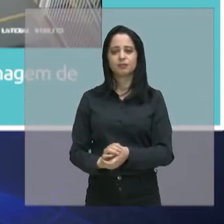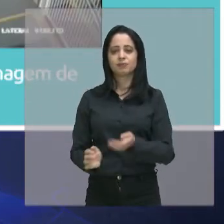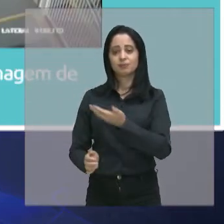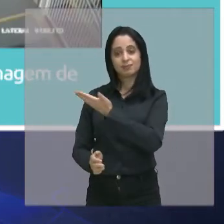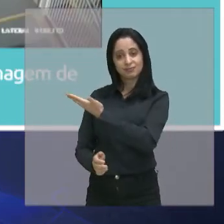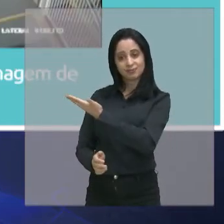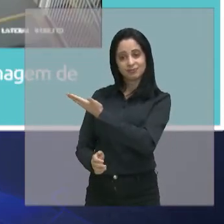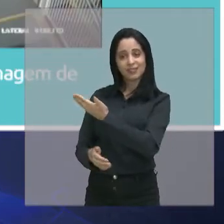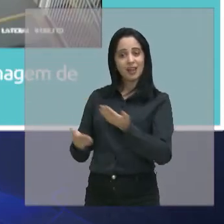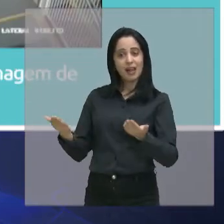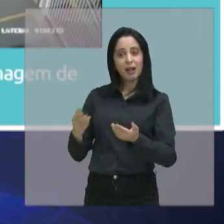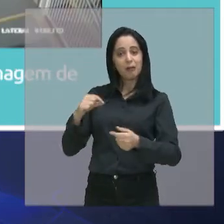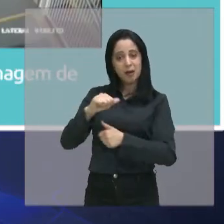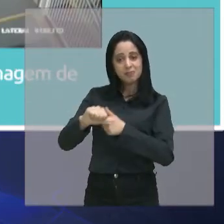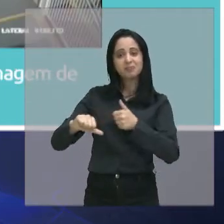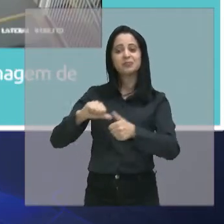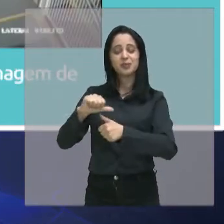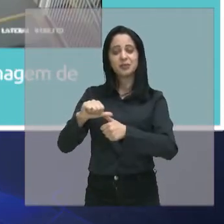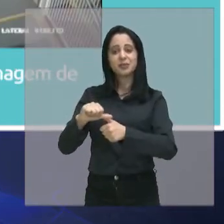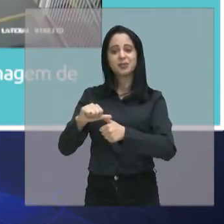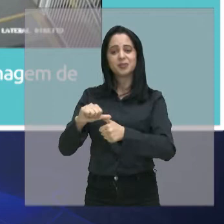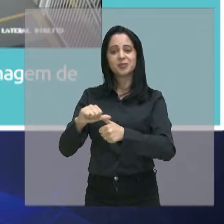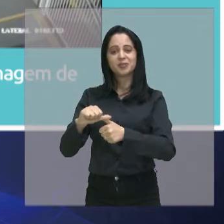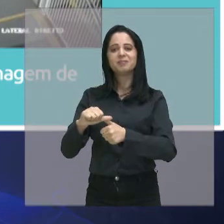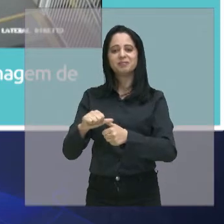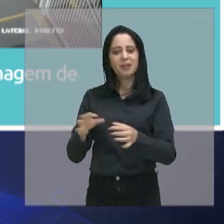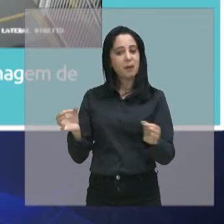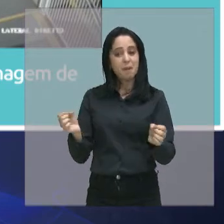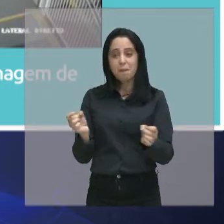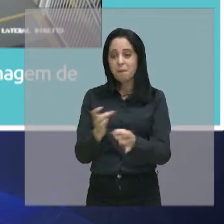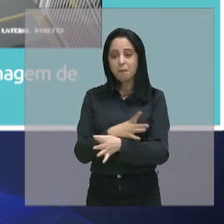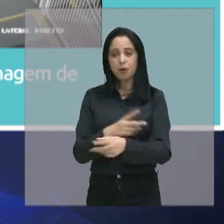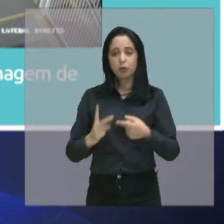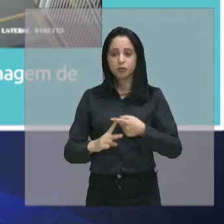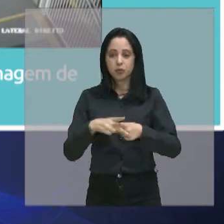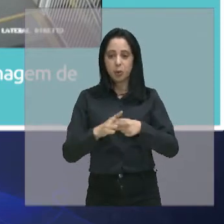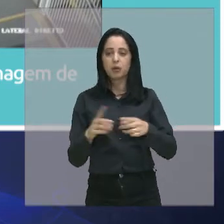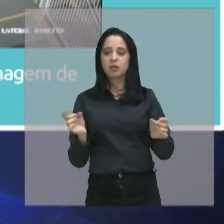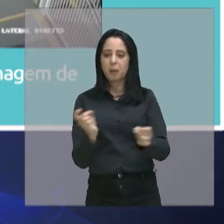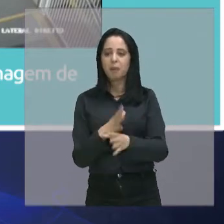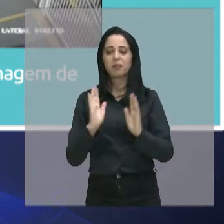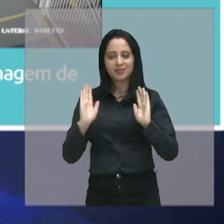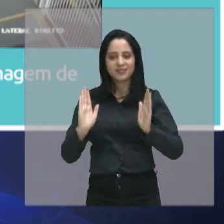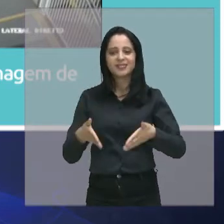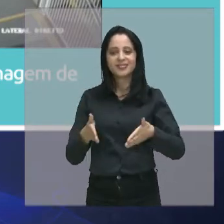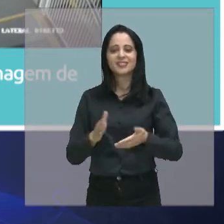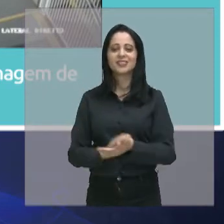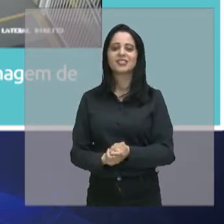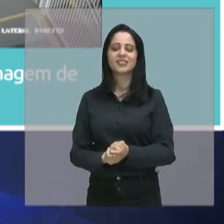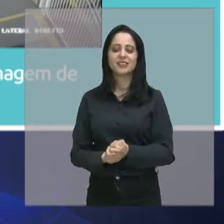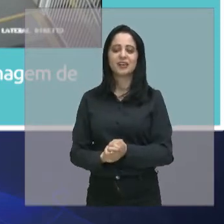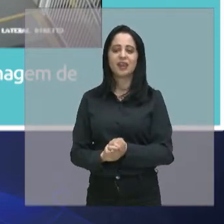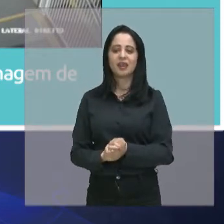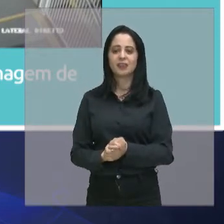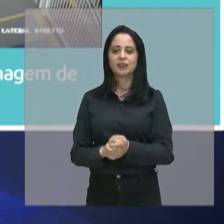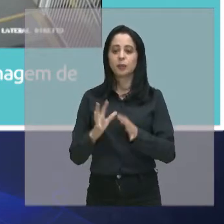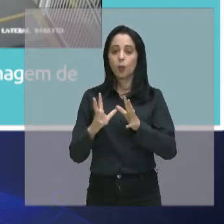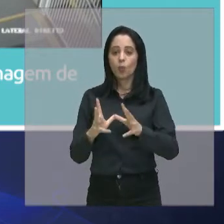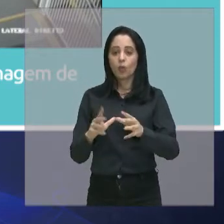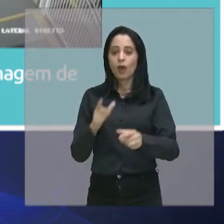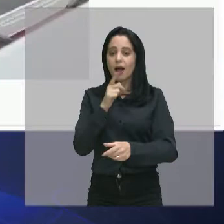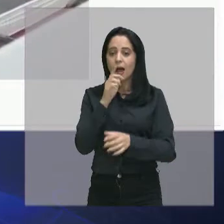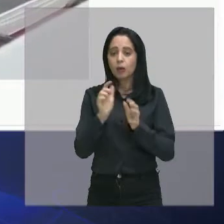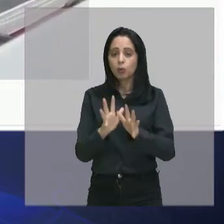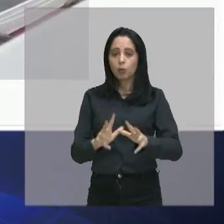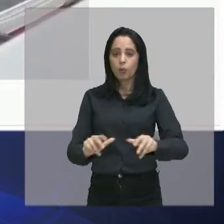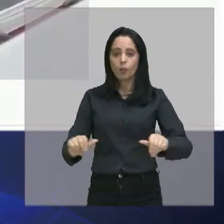E fomos atendidos, né, Fabão? Está aí o resultado final, a adequação do sistema de drenagem das águas pluviais. Acho que tem mais uma,